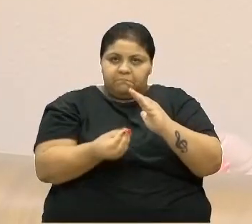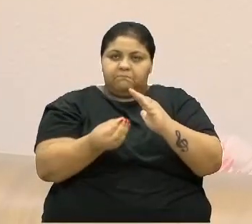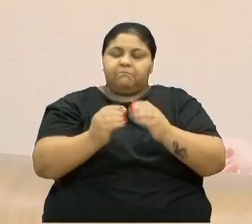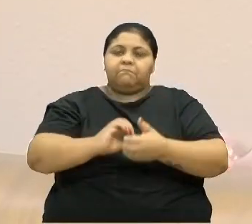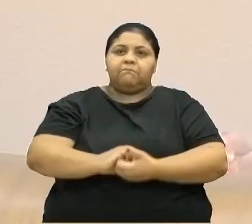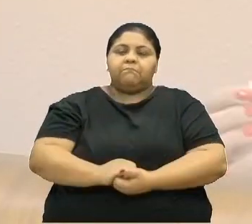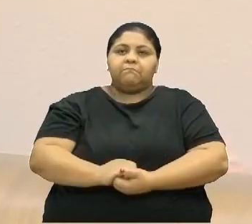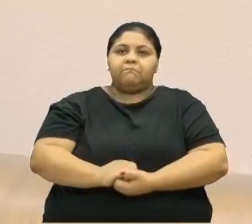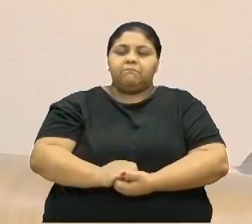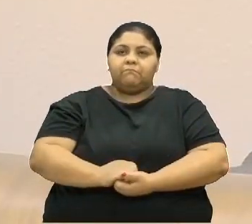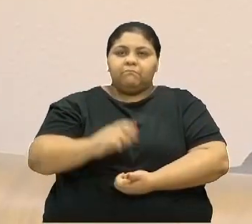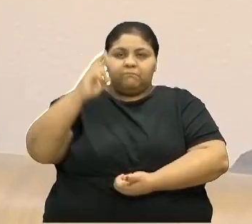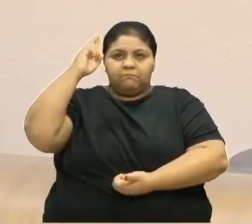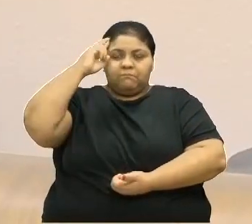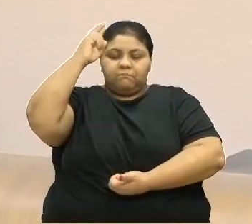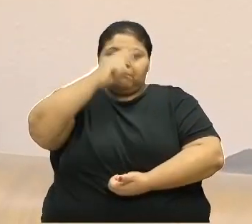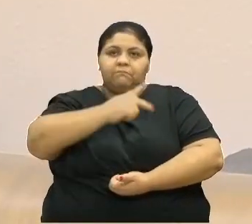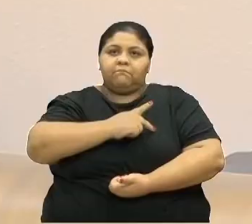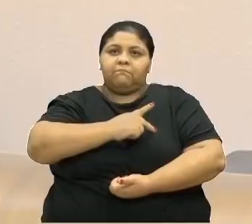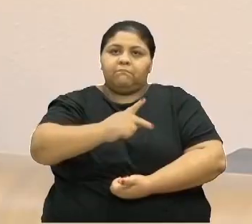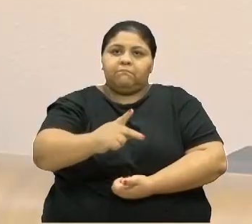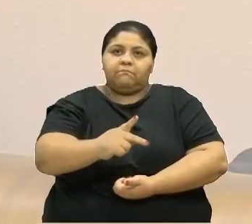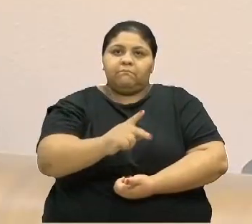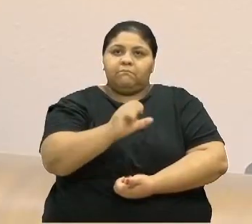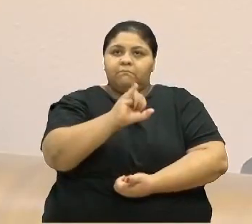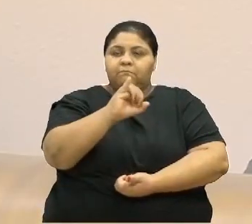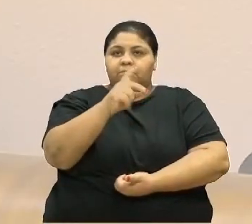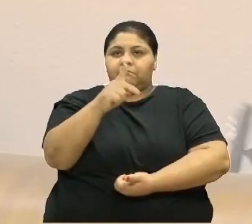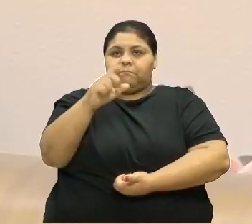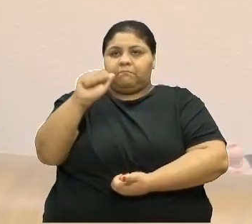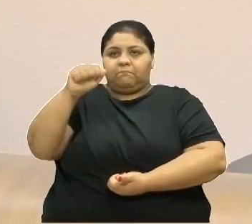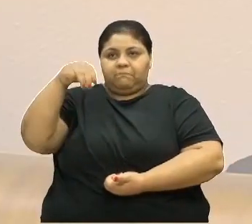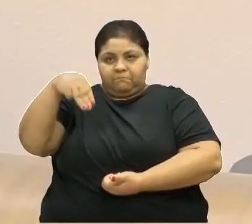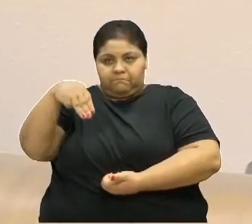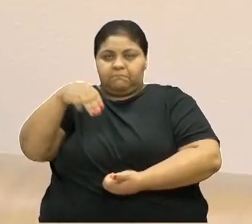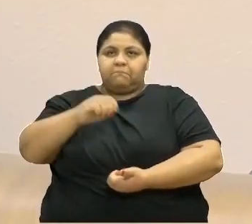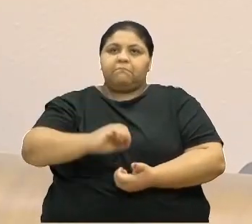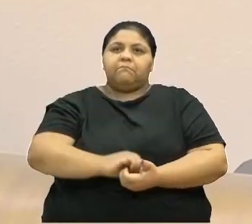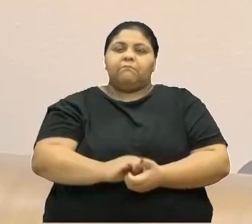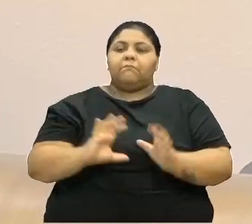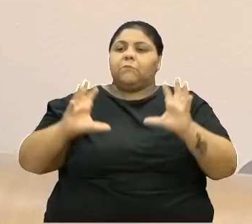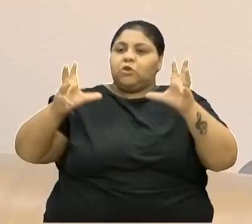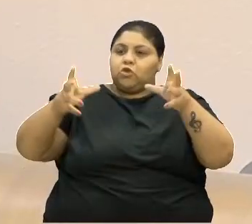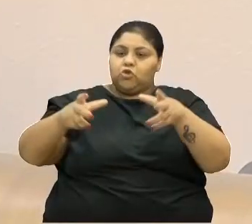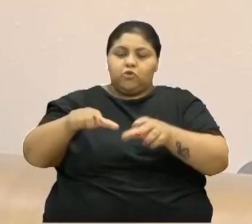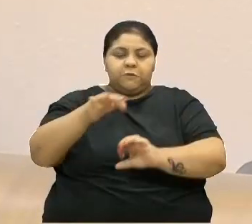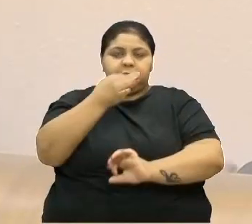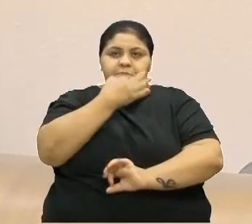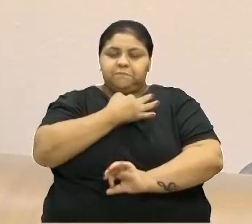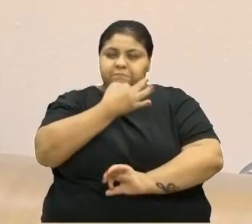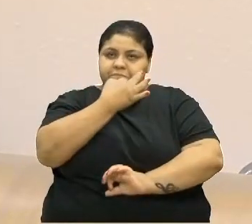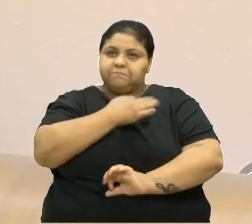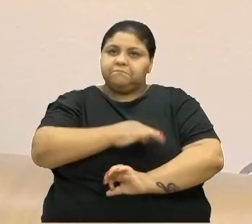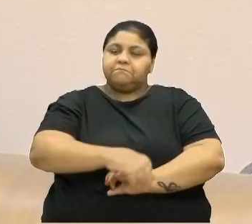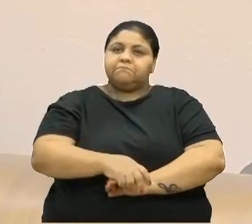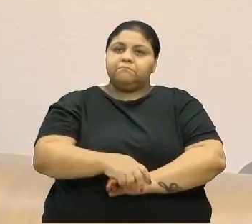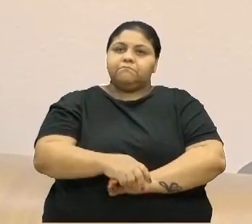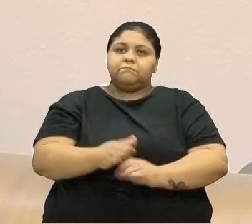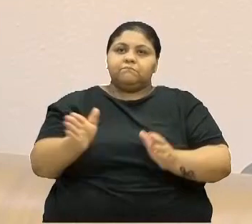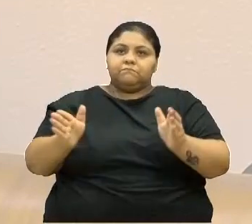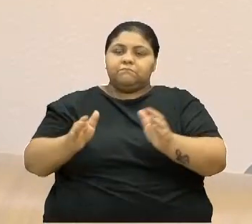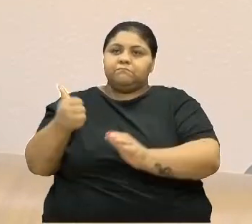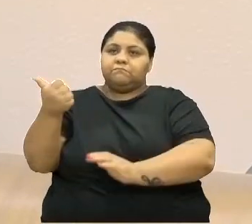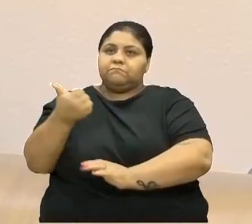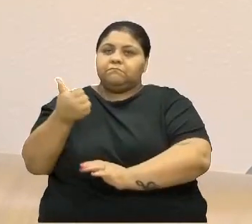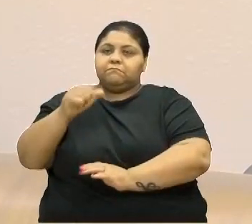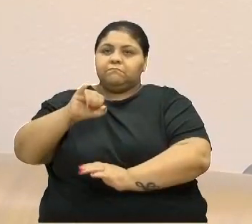e Esgoto e do diretor-presidente do Instituto de Previdência e Assistência Municipal, todos do município de Caxias do Sul, para o período de 1º